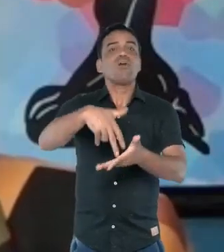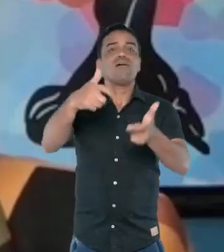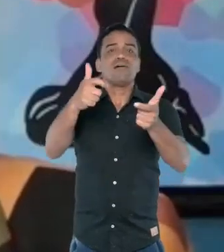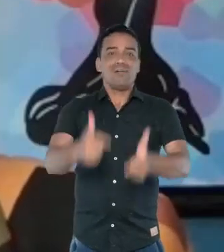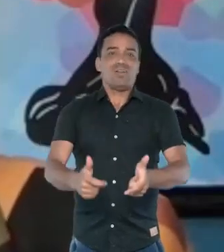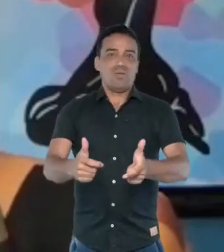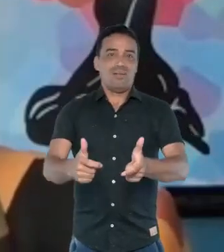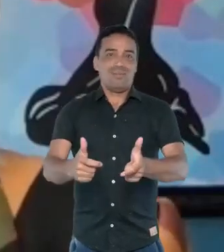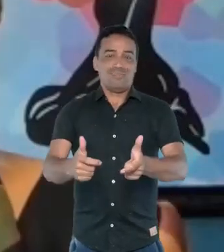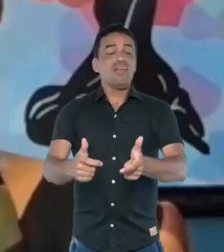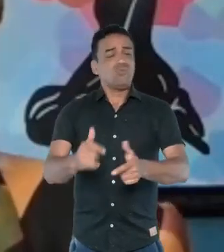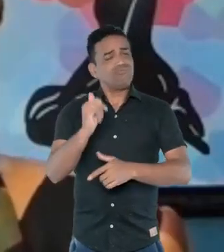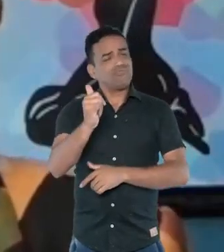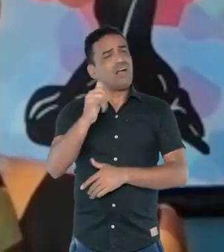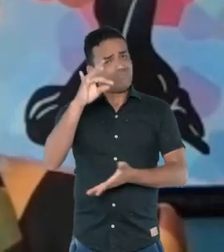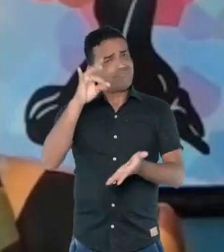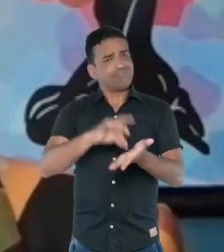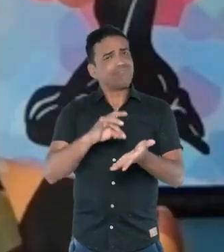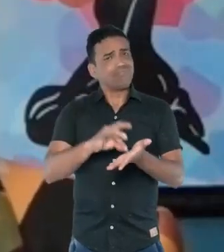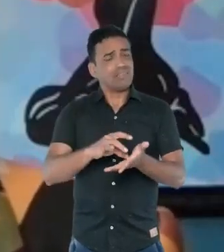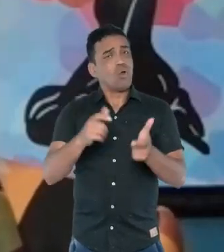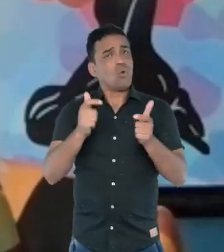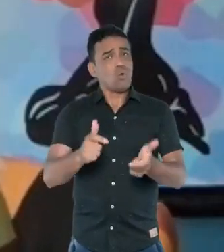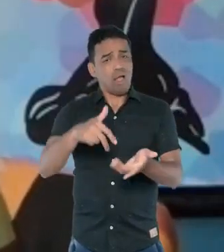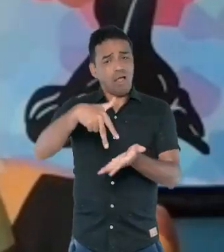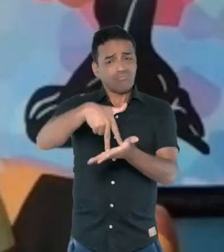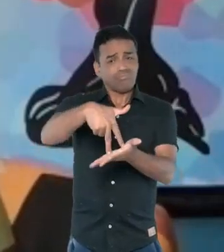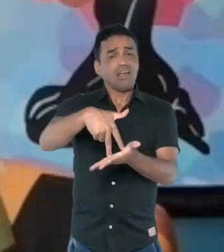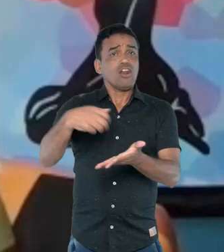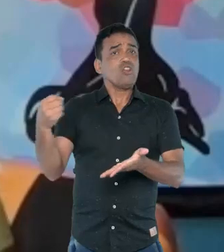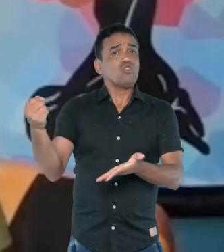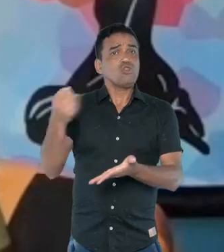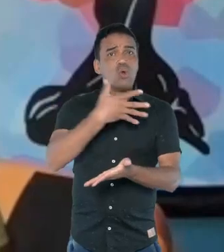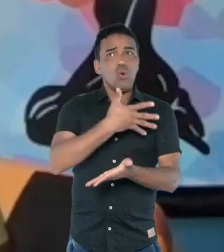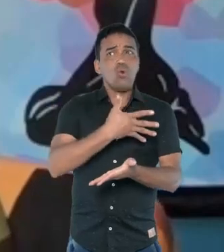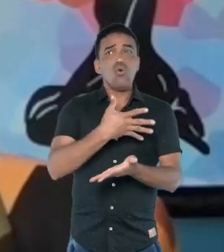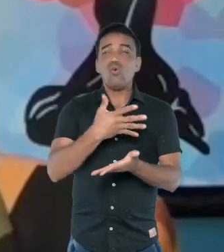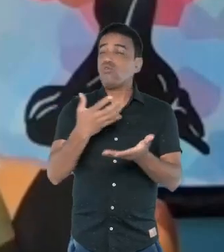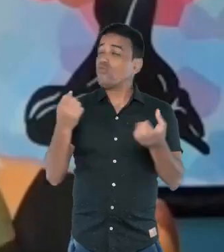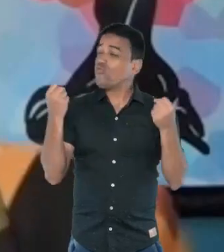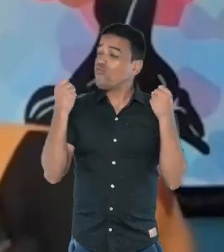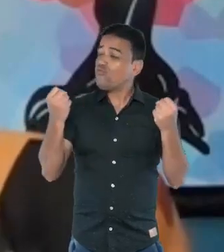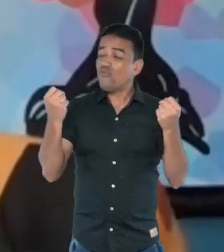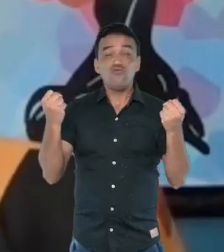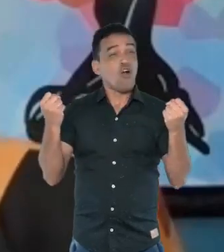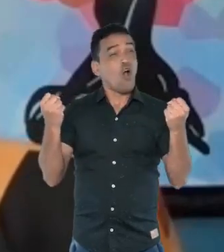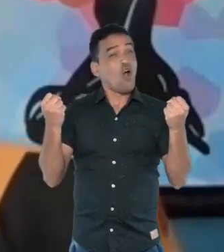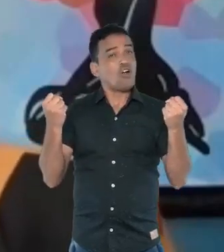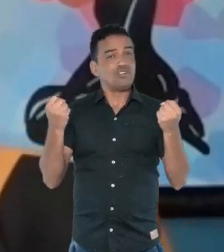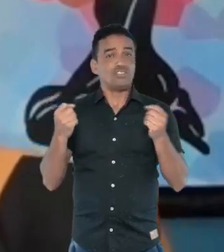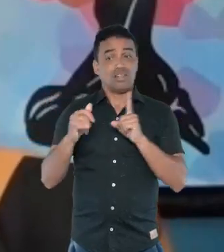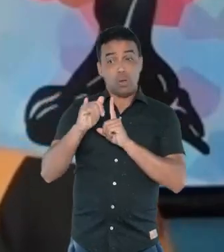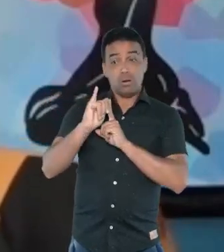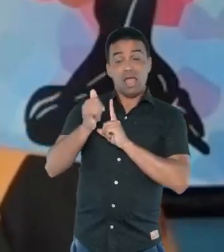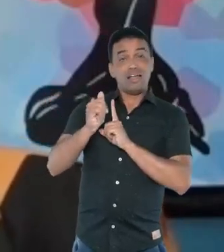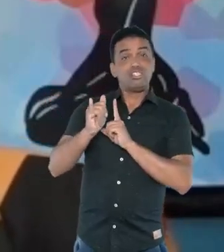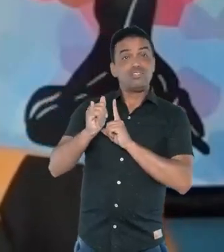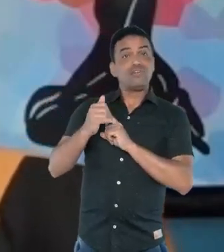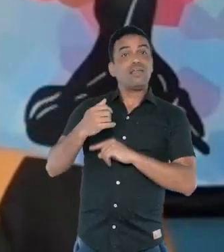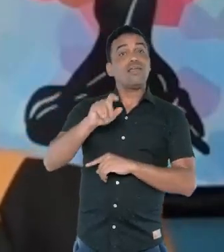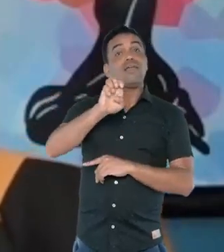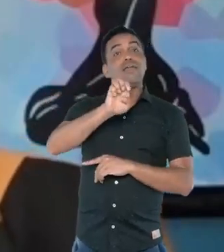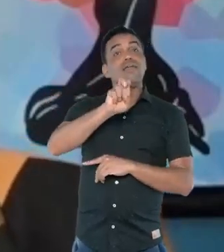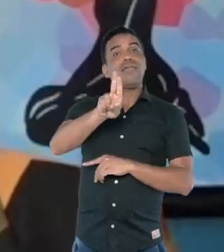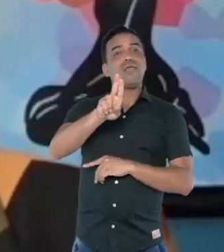não foi, eu confesso que ele é um lugar muito novo para mim, que tem sido muito potente, que é essa narrativa em primeira pessoa.